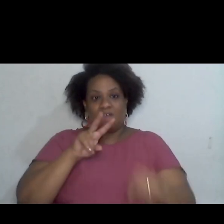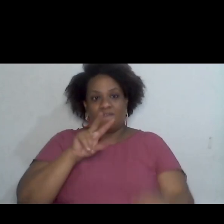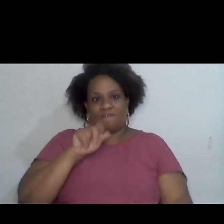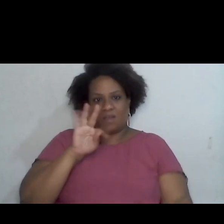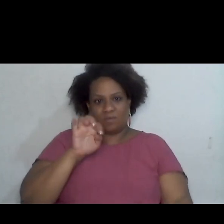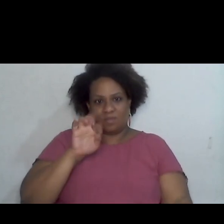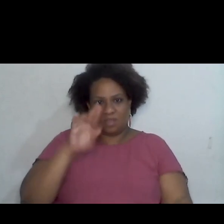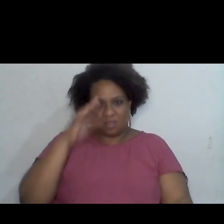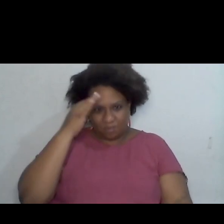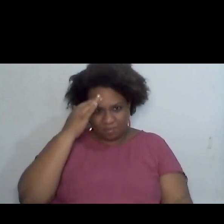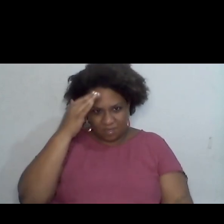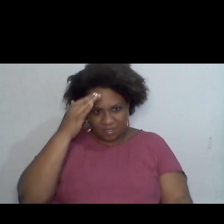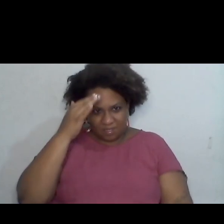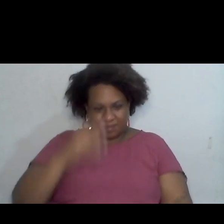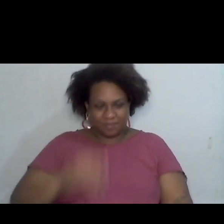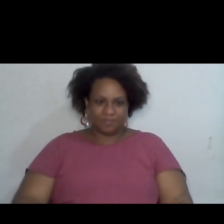obrigada.